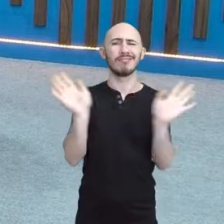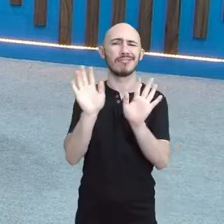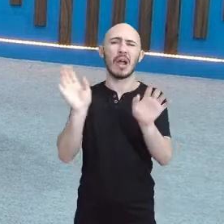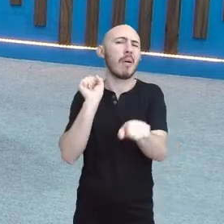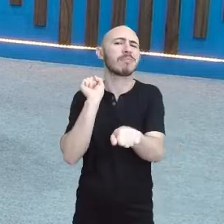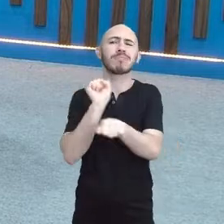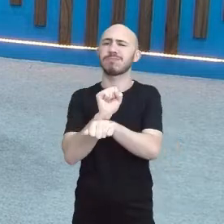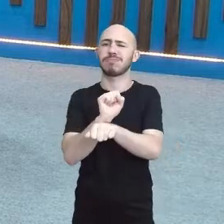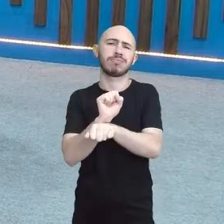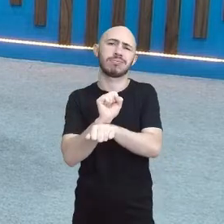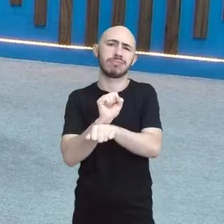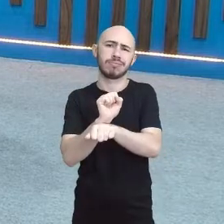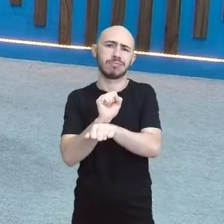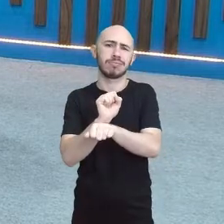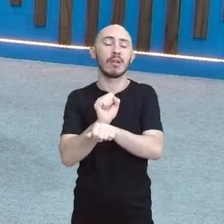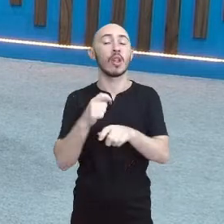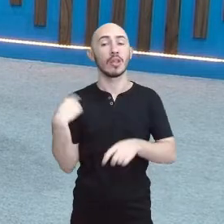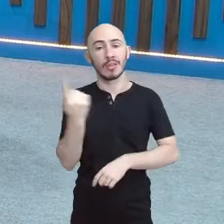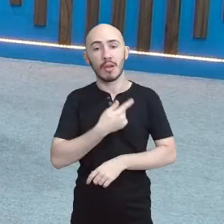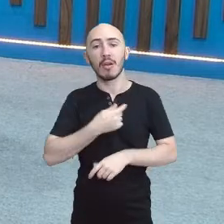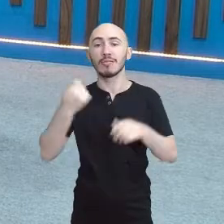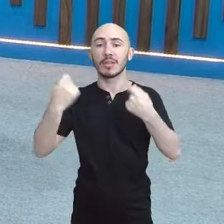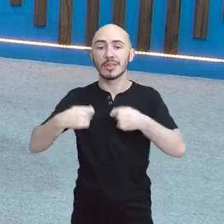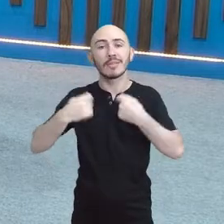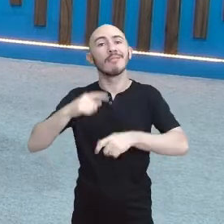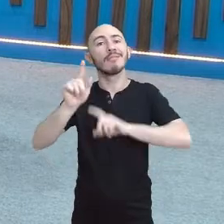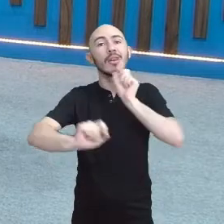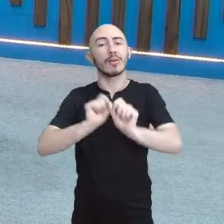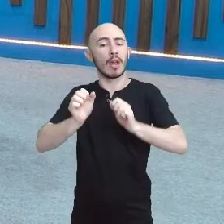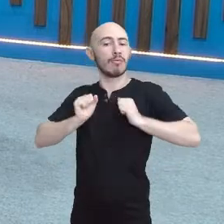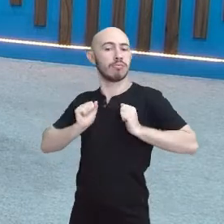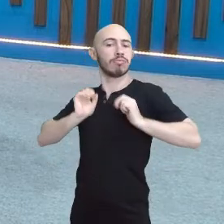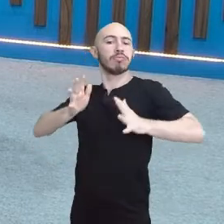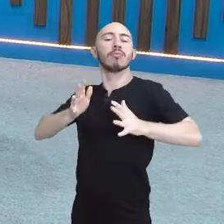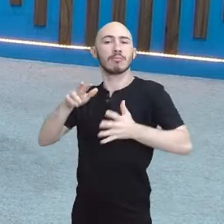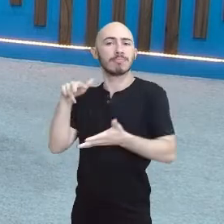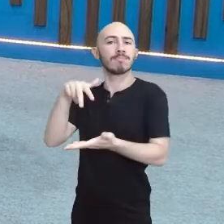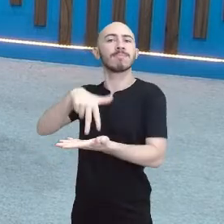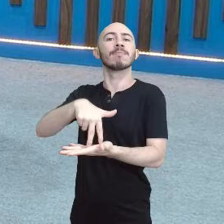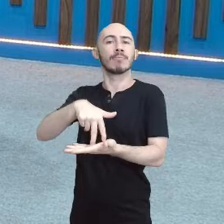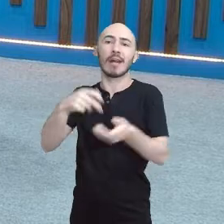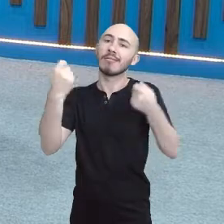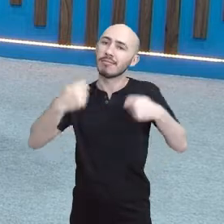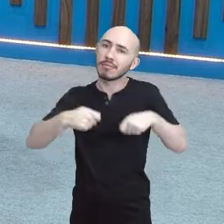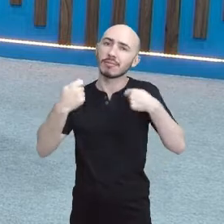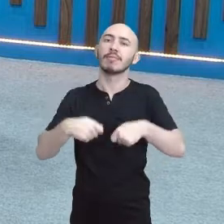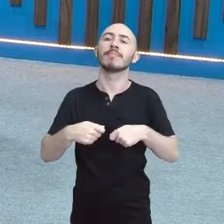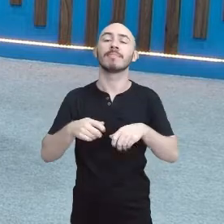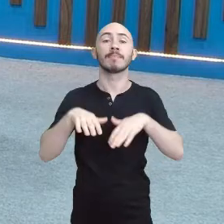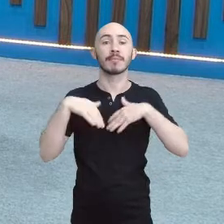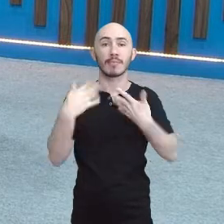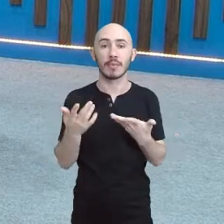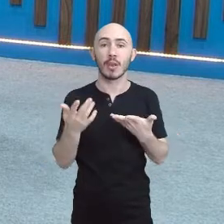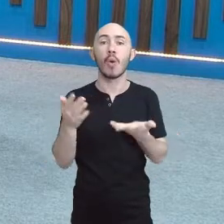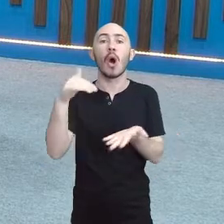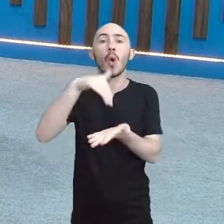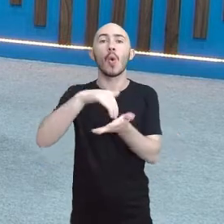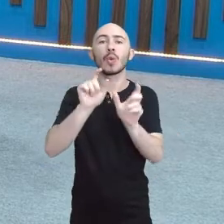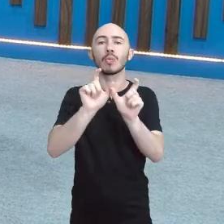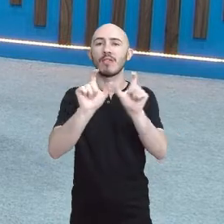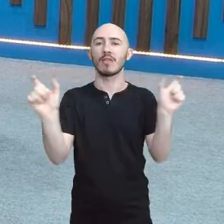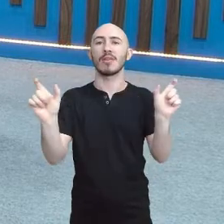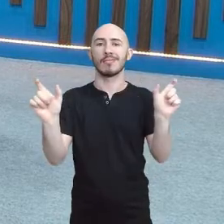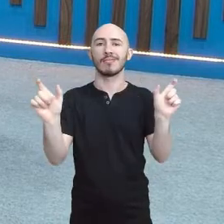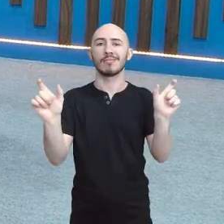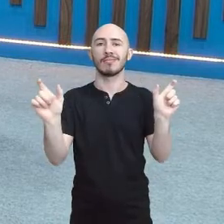reclamar, gente. Temos que partir para a ação. Essa última frase aí, partir para a